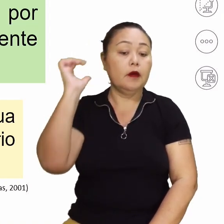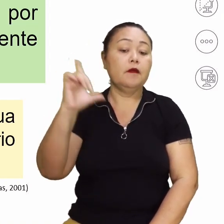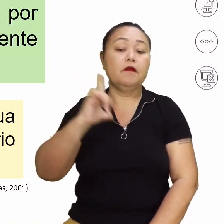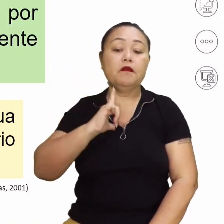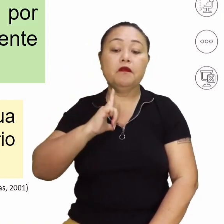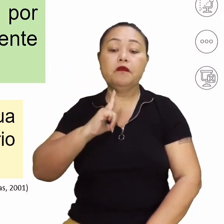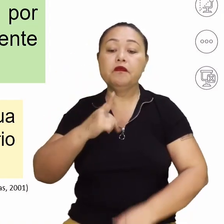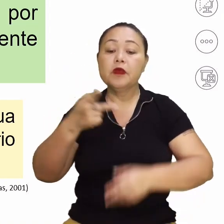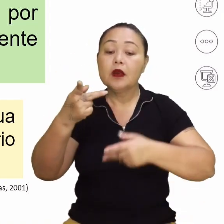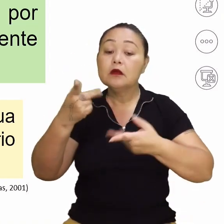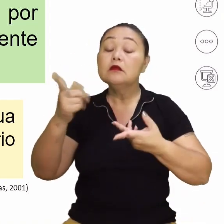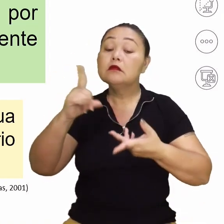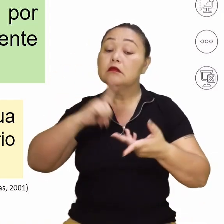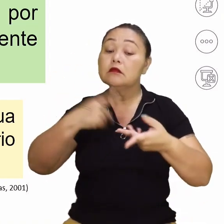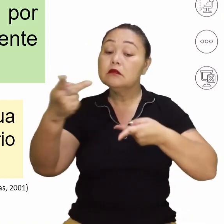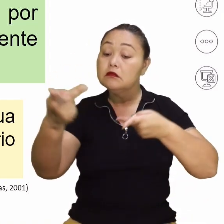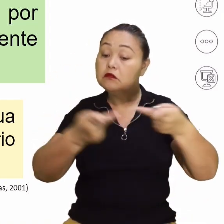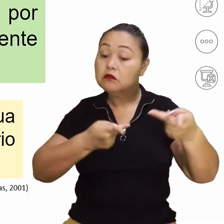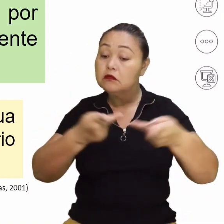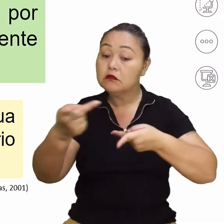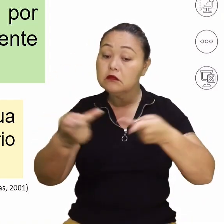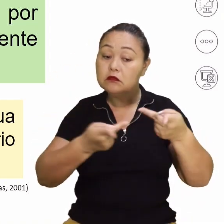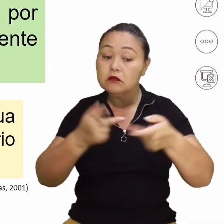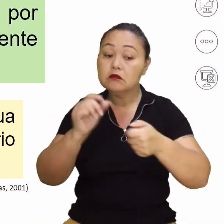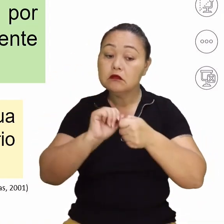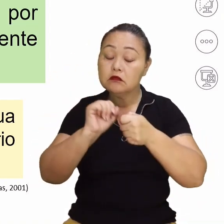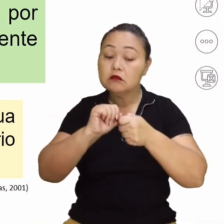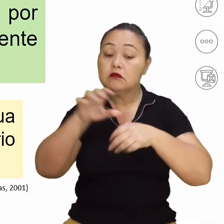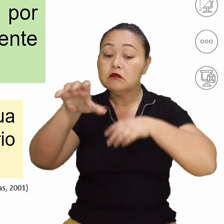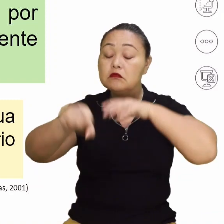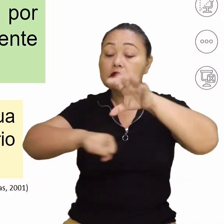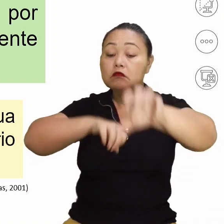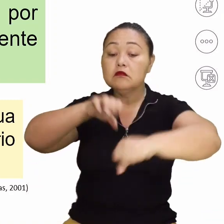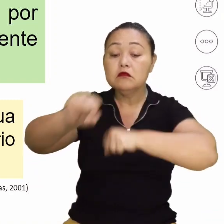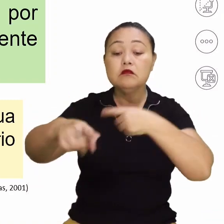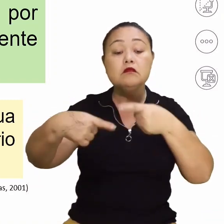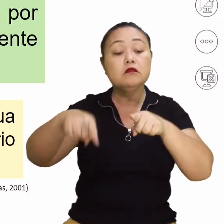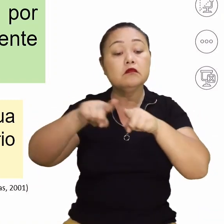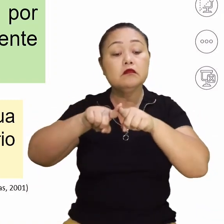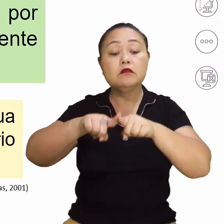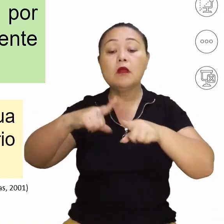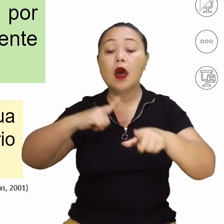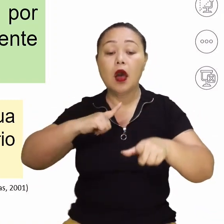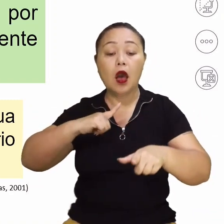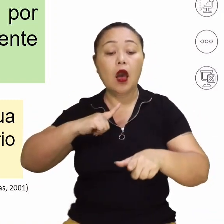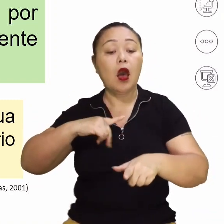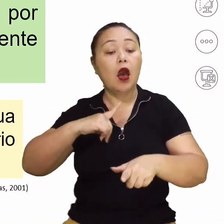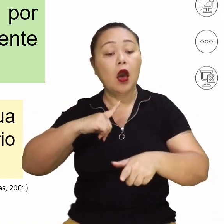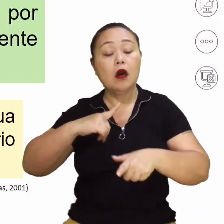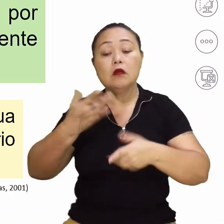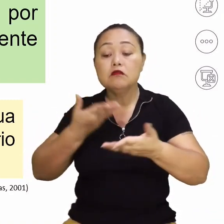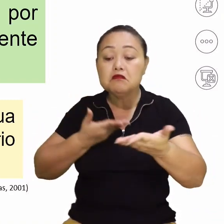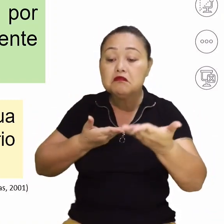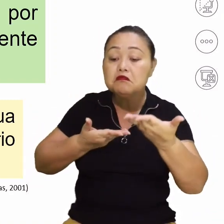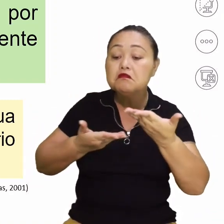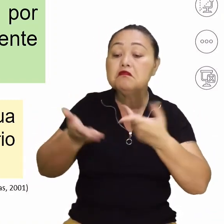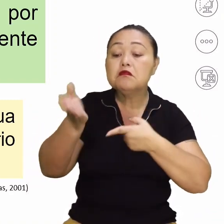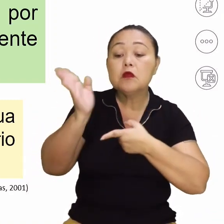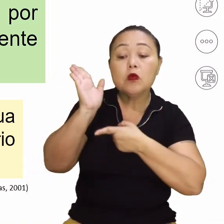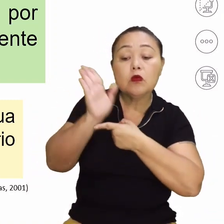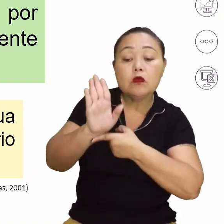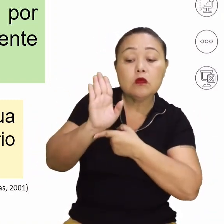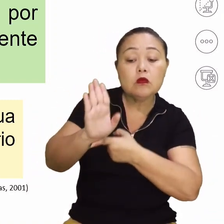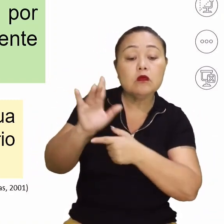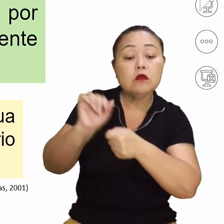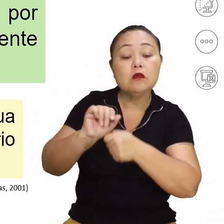assentamentos por intermédio do INCRA com obviamente o que a gente falou com a intensificação